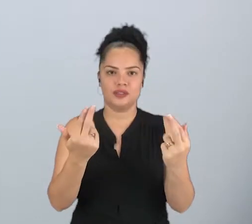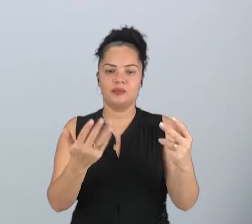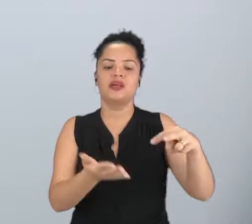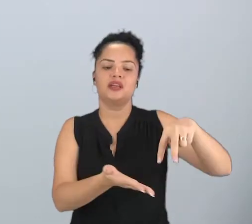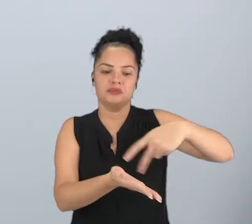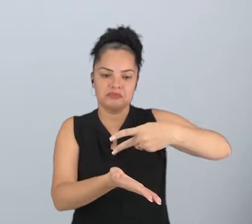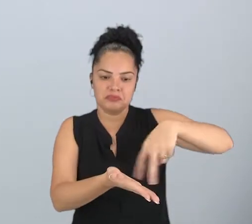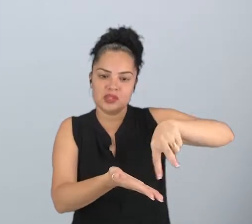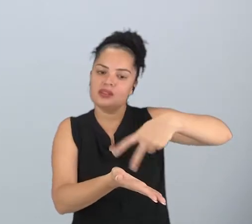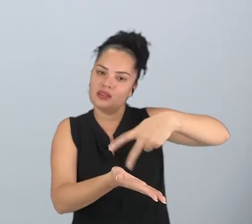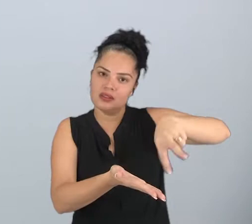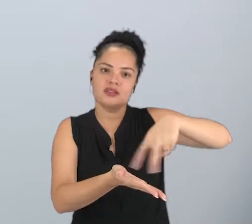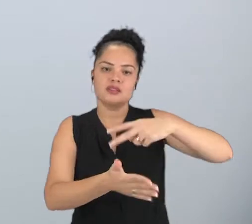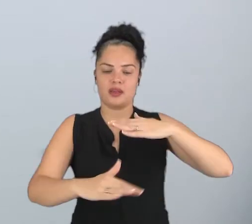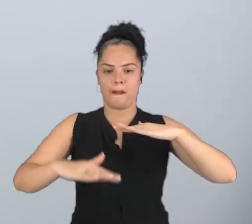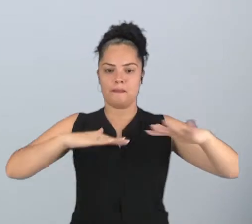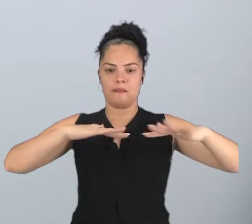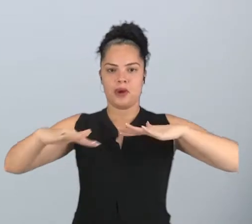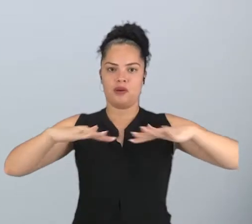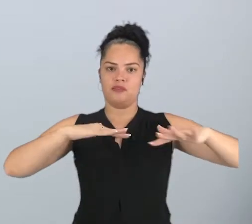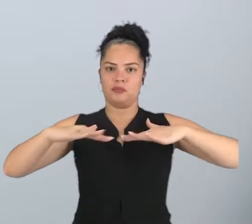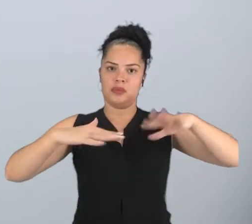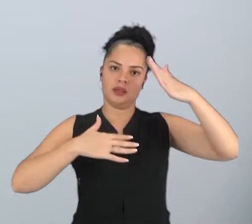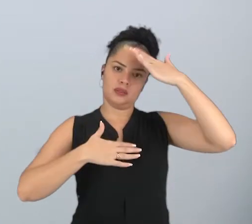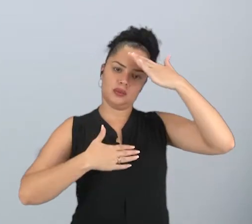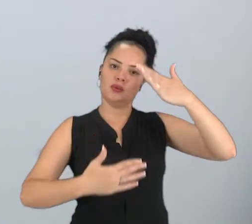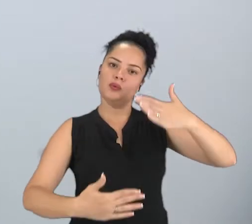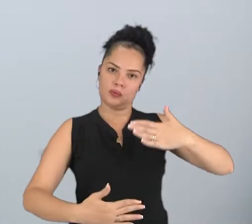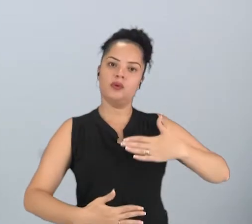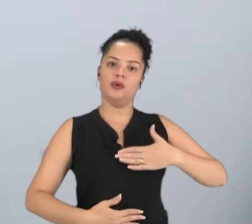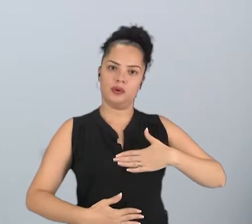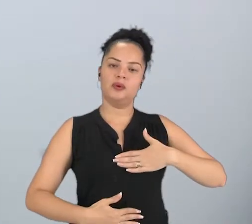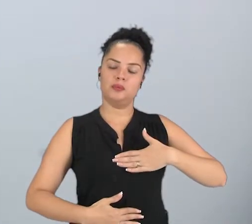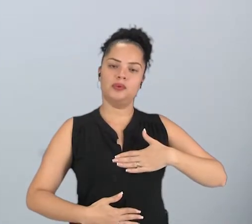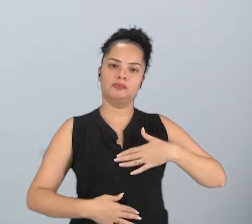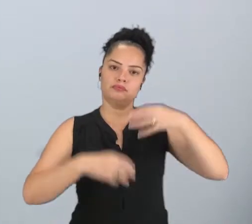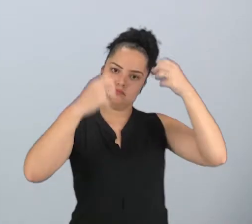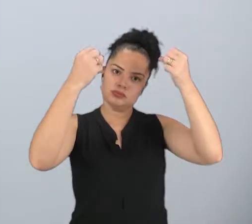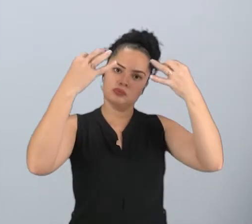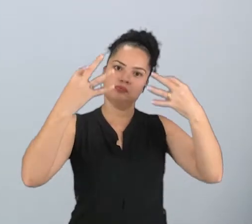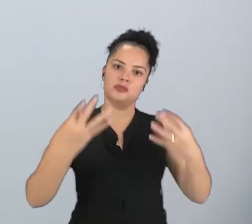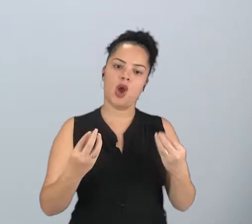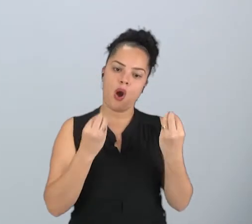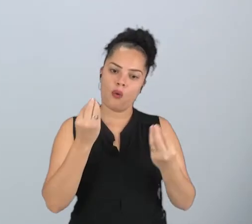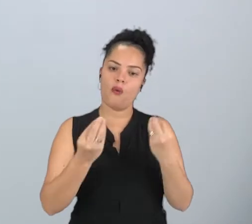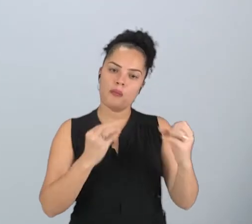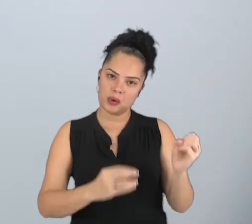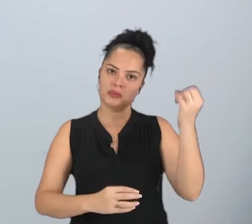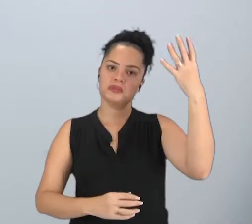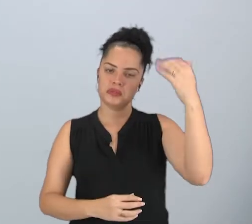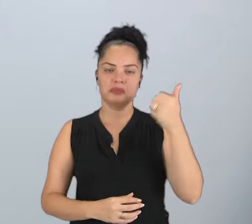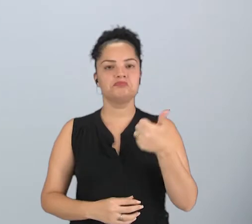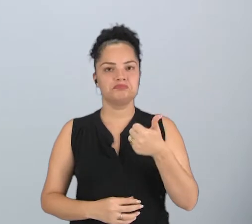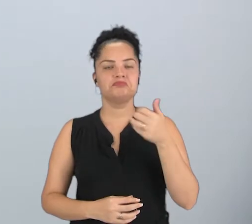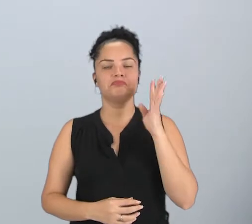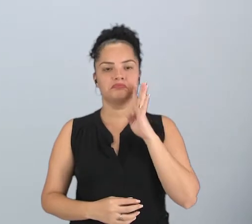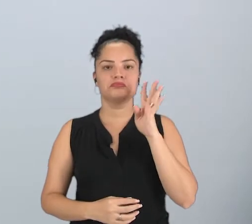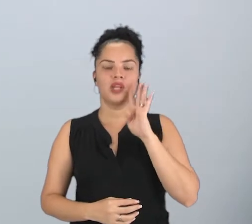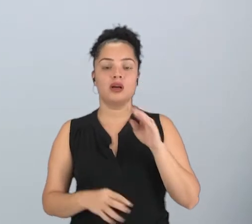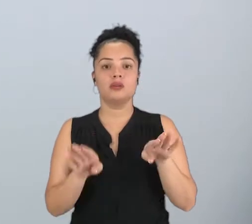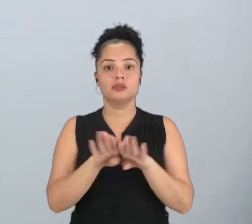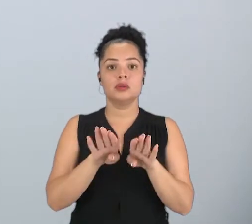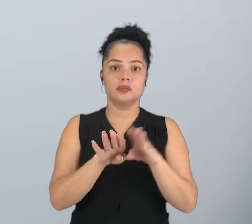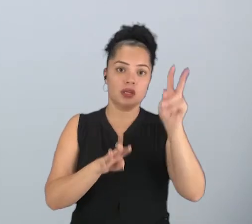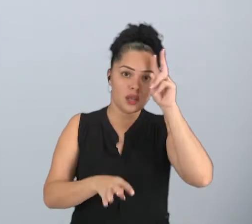dançada. Através dos movimentos, dos atos, as pessoas contam a história. Então é muito interessante, né? E a gente vai lembrar